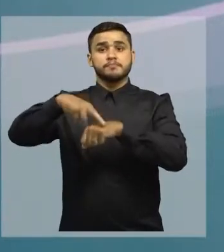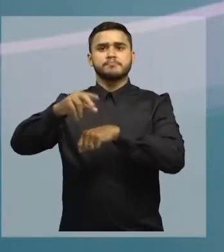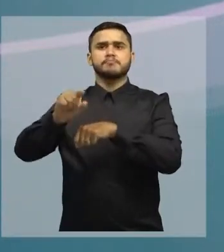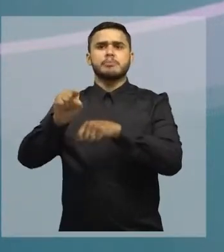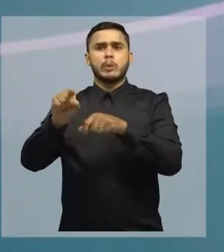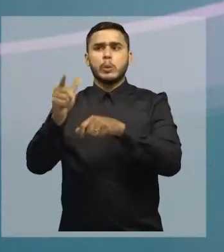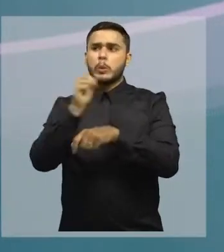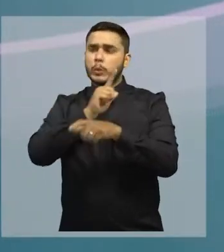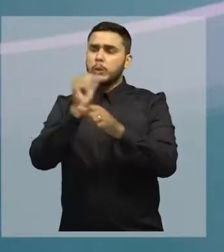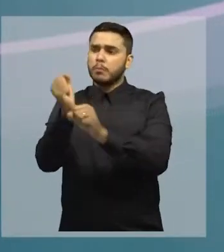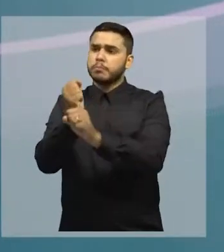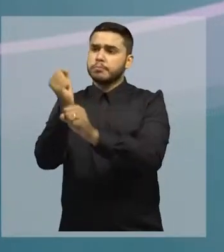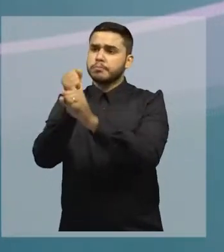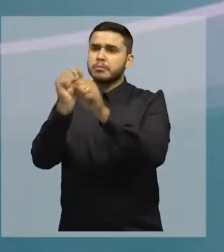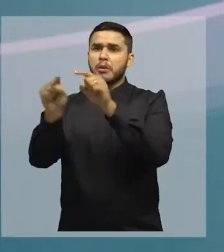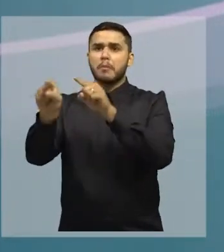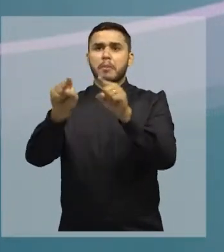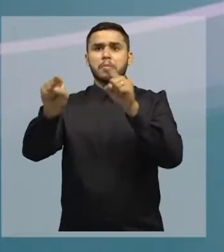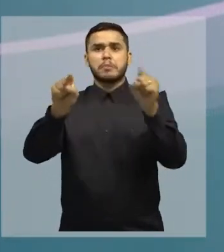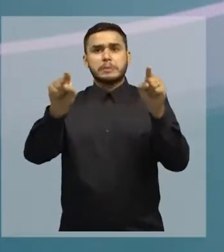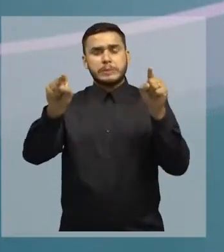obras, intervenções urbanas,